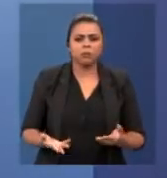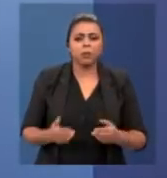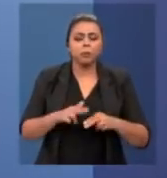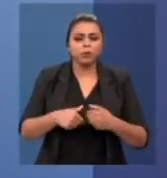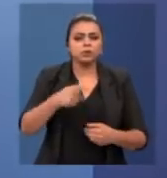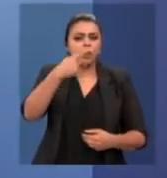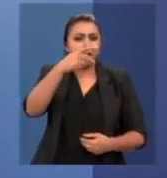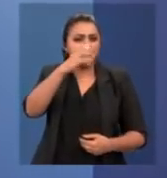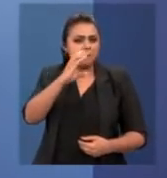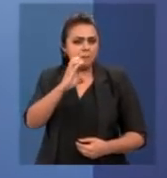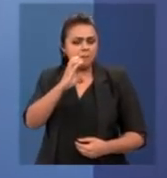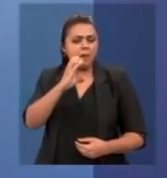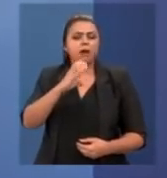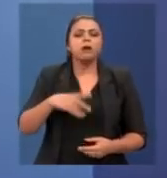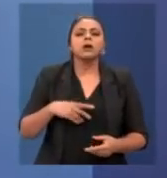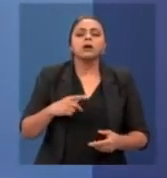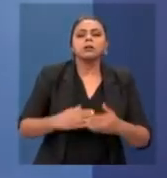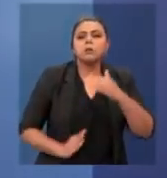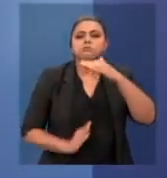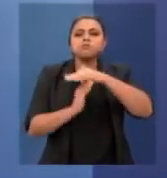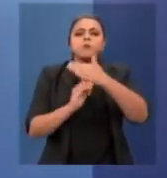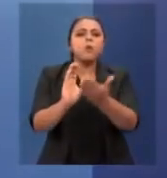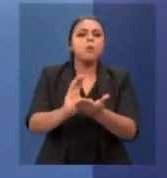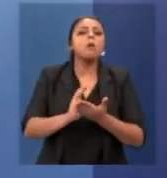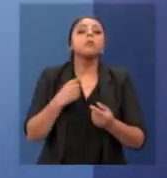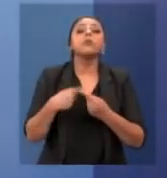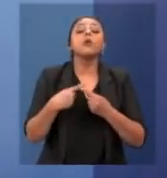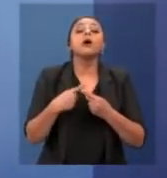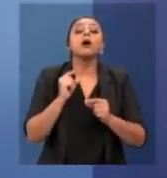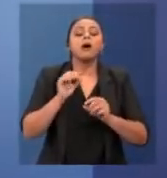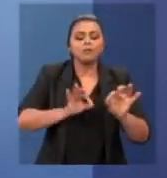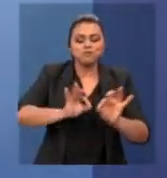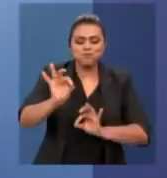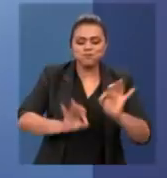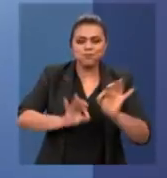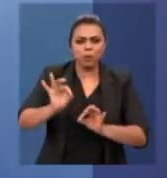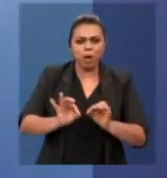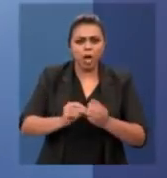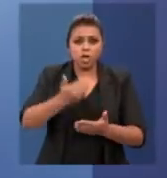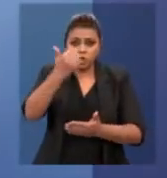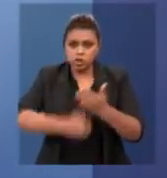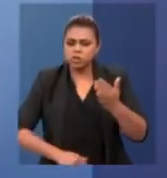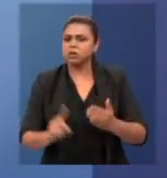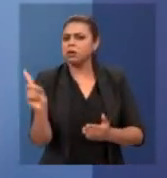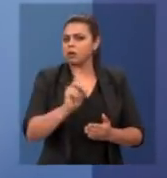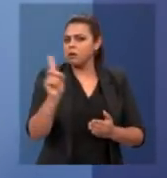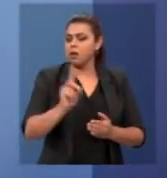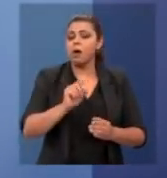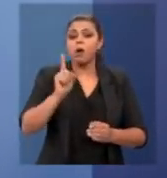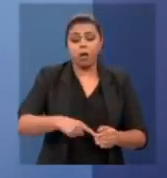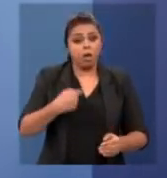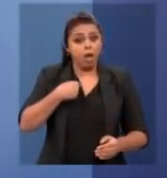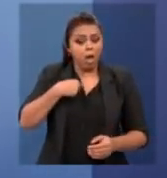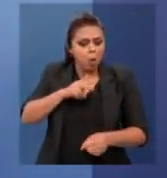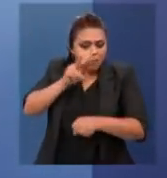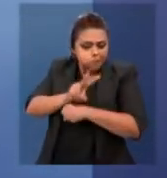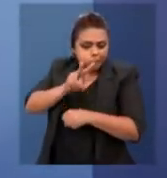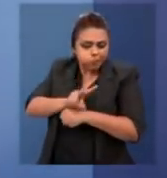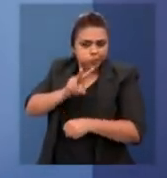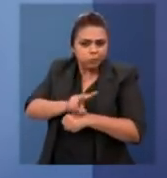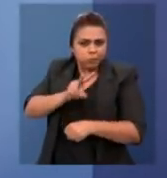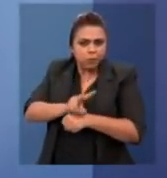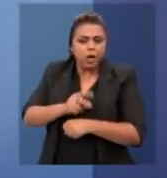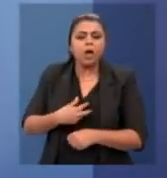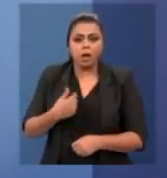teto dos gastos chegou a reorganizar mas não tirou o dinheiro da educação eu estava de plantão lá eu